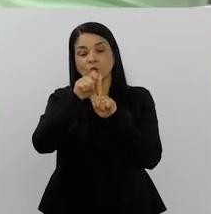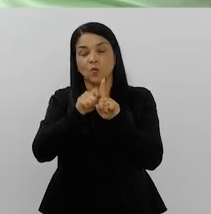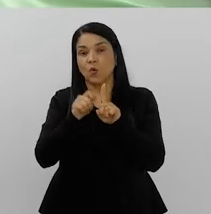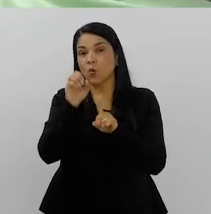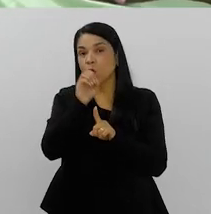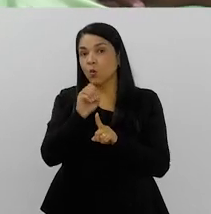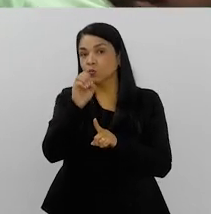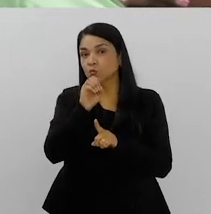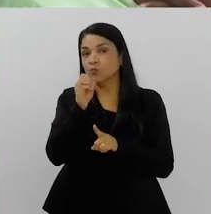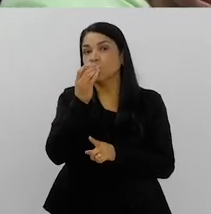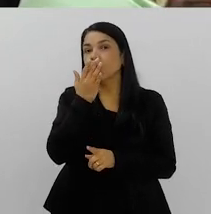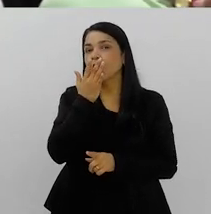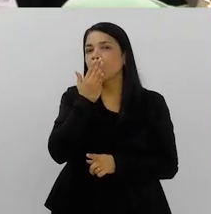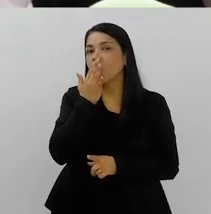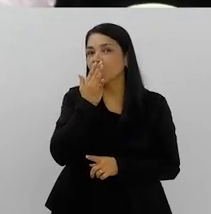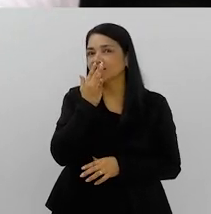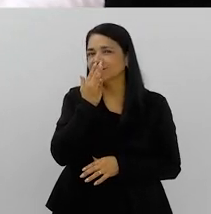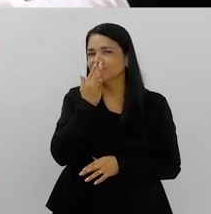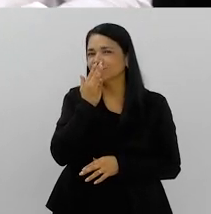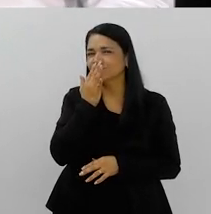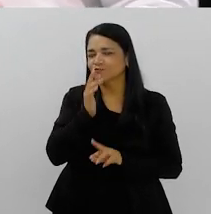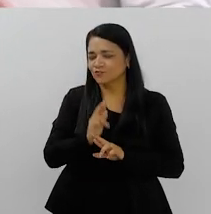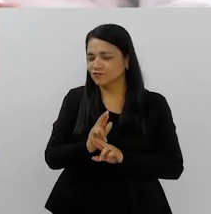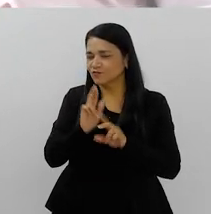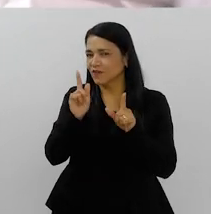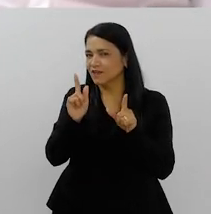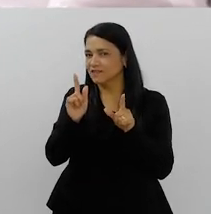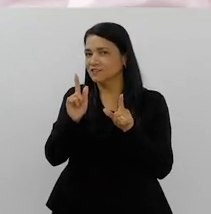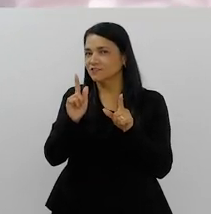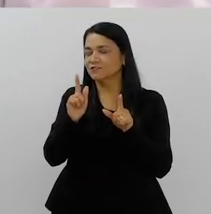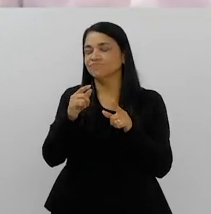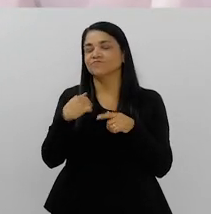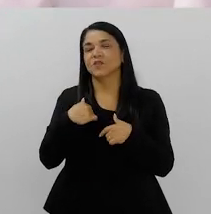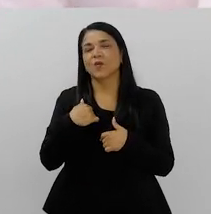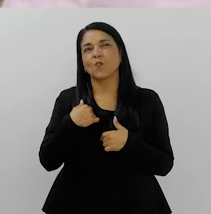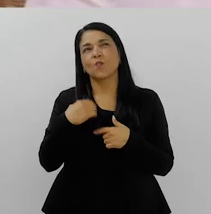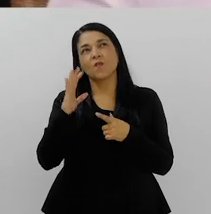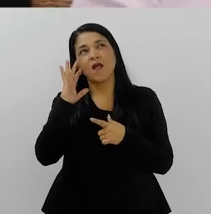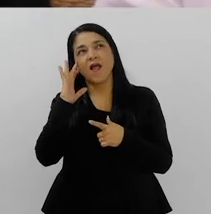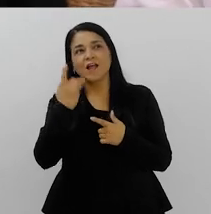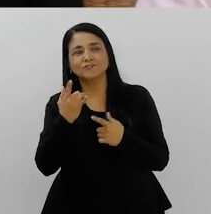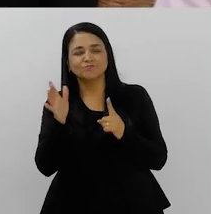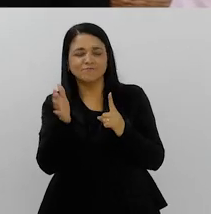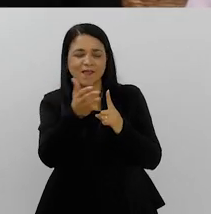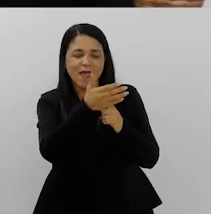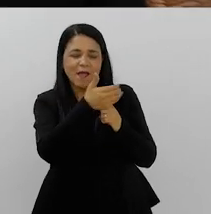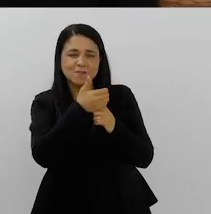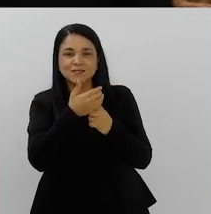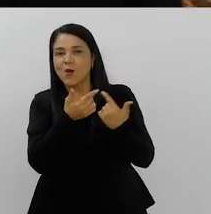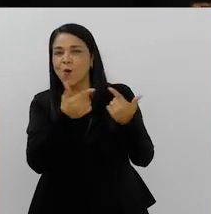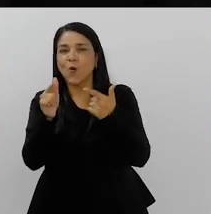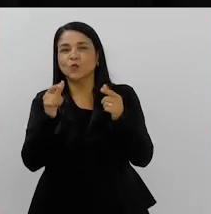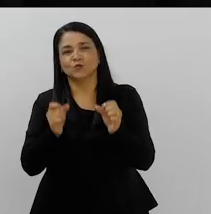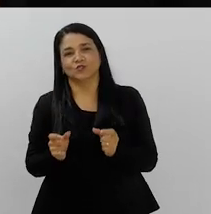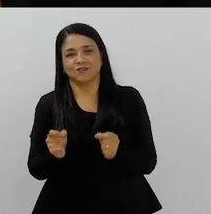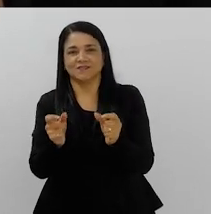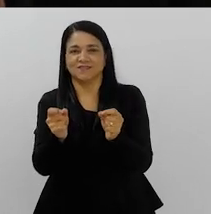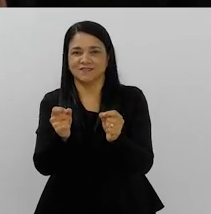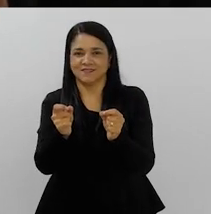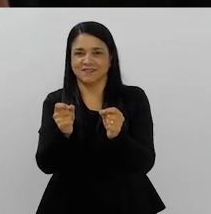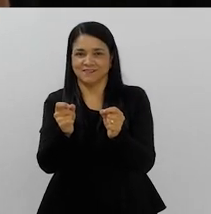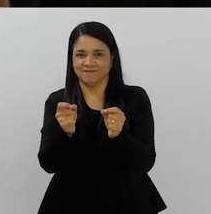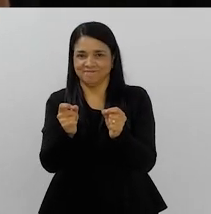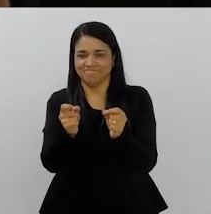falava de outubro colorido né Porque eu acho que você precisa abraçar outras causas quando a gente fala em